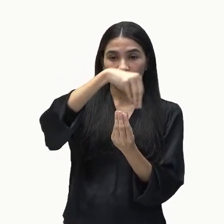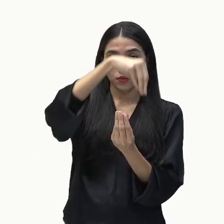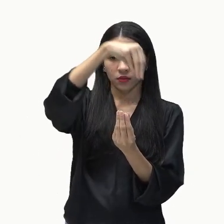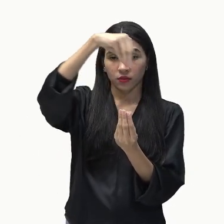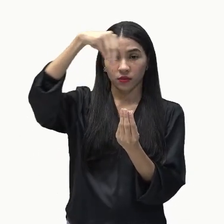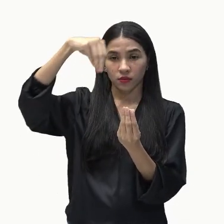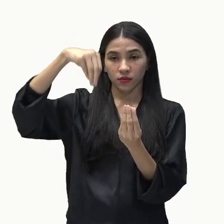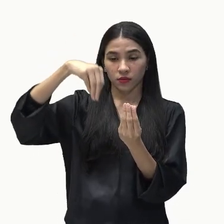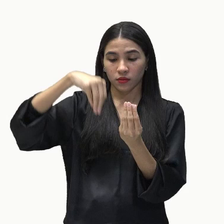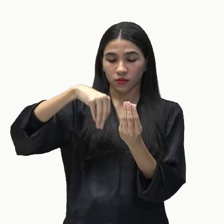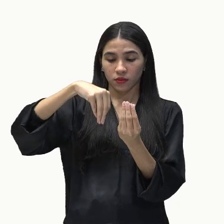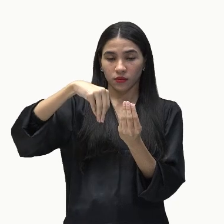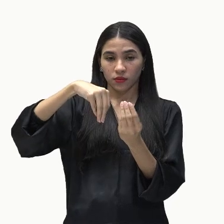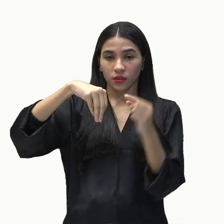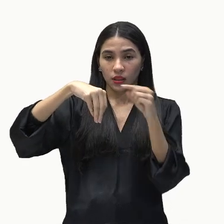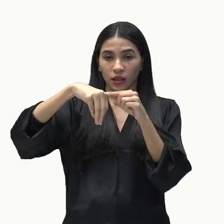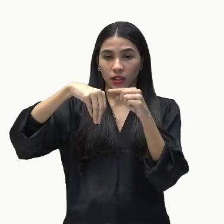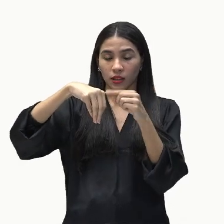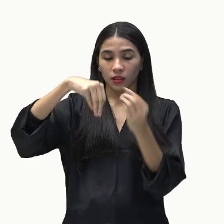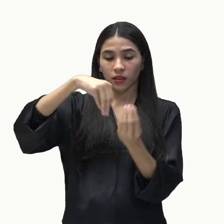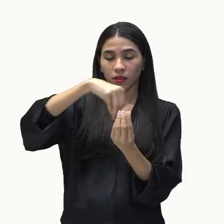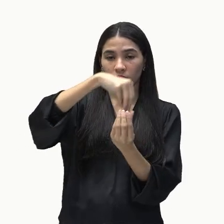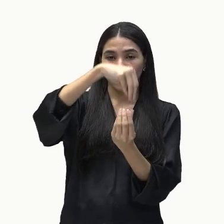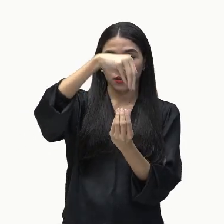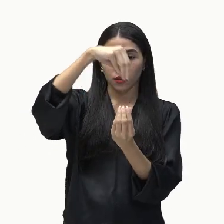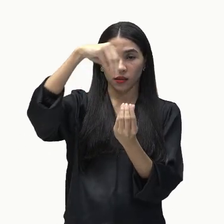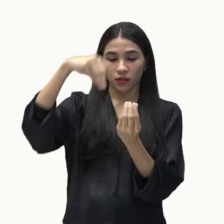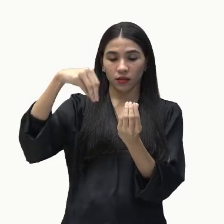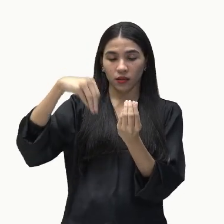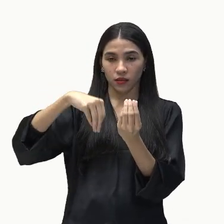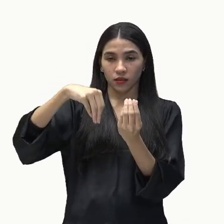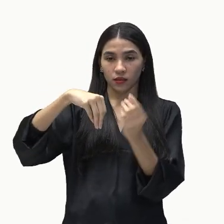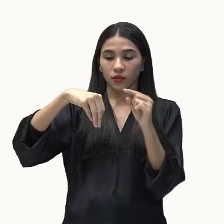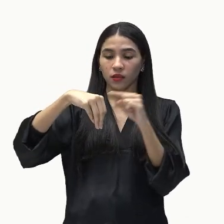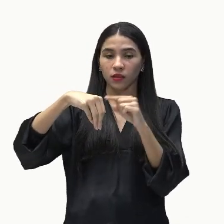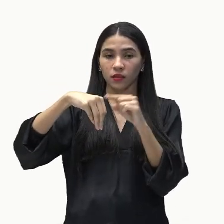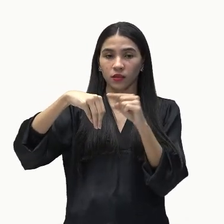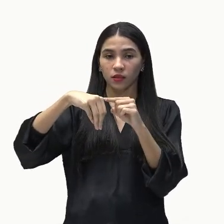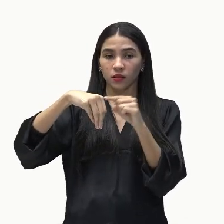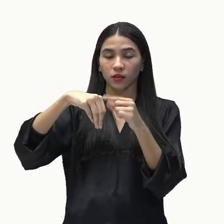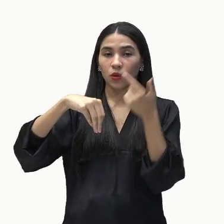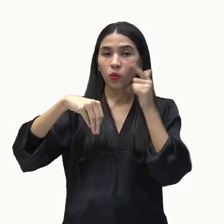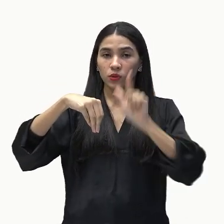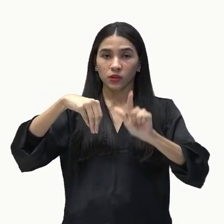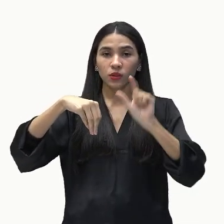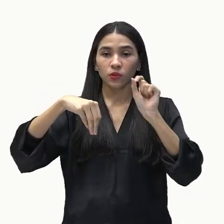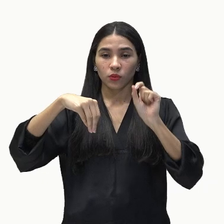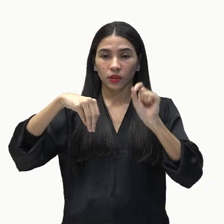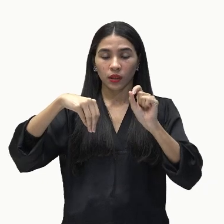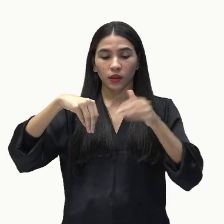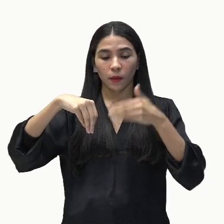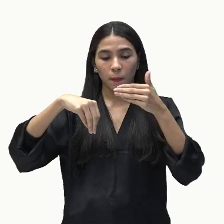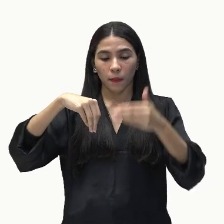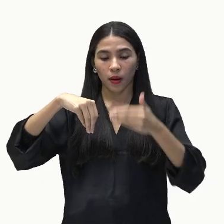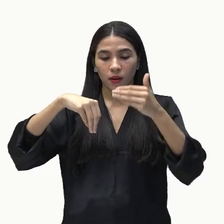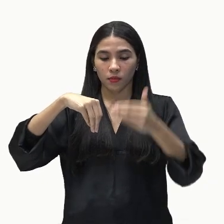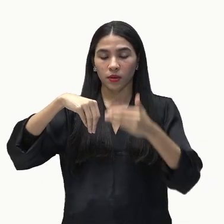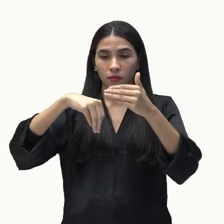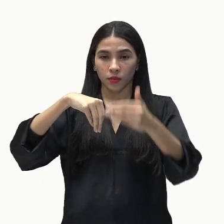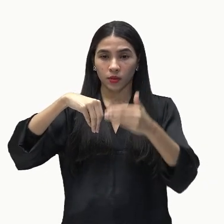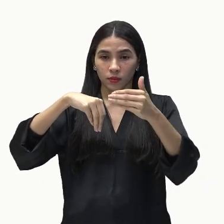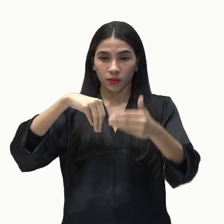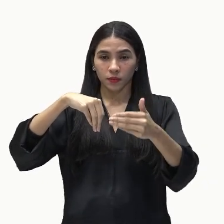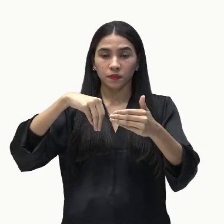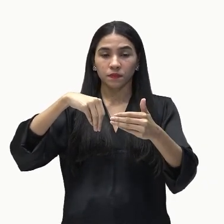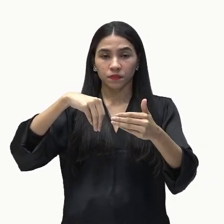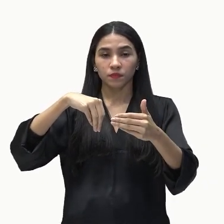pequenininho, e ele vai se desprender do que originou ele para passar por fases de desenvolvimento